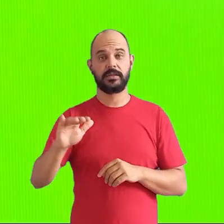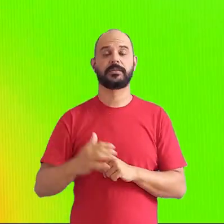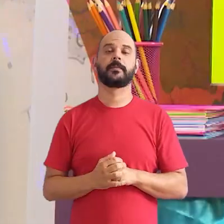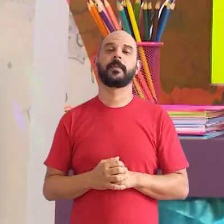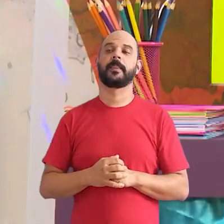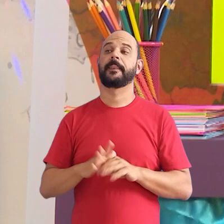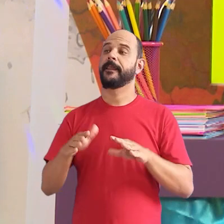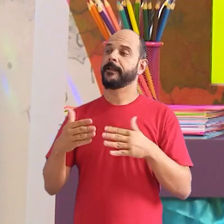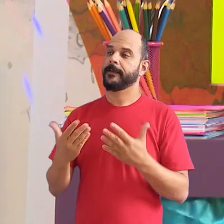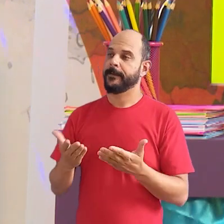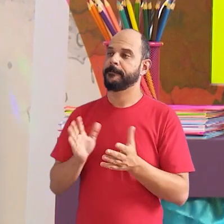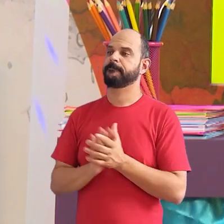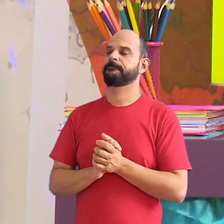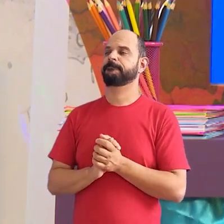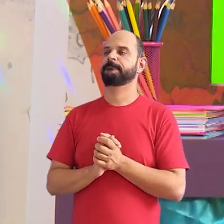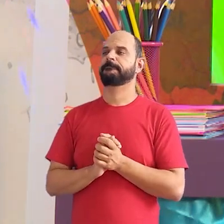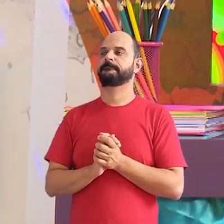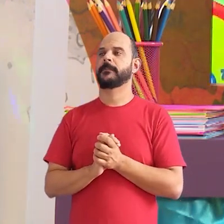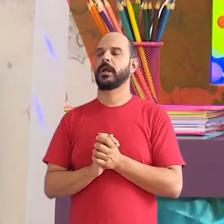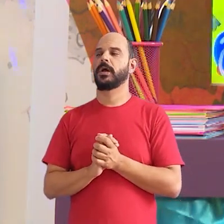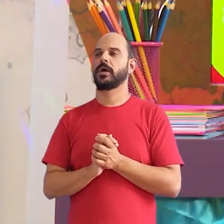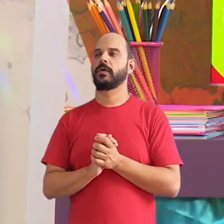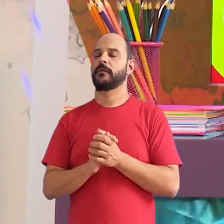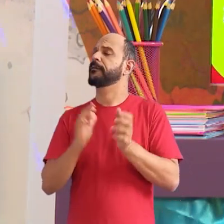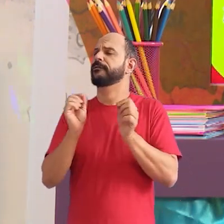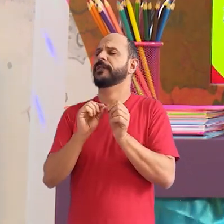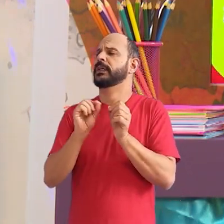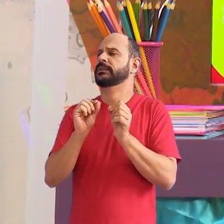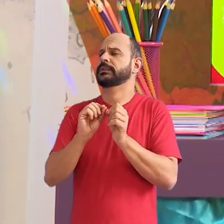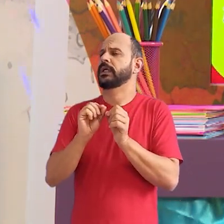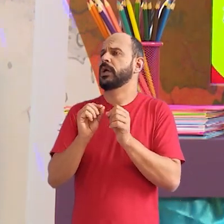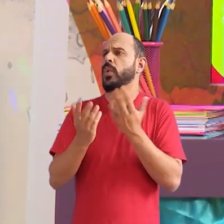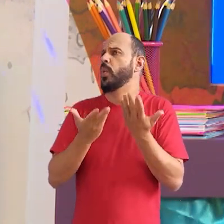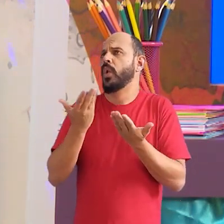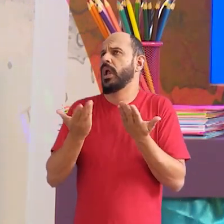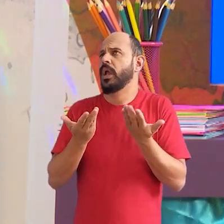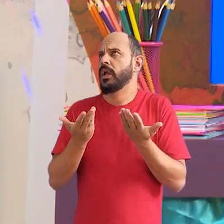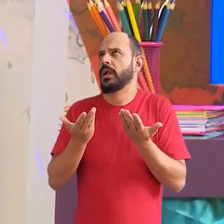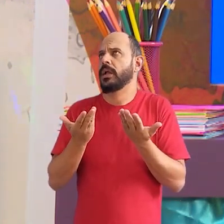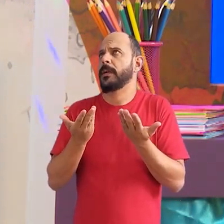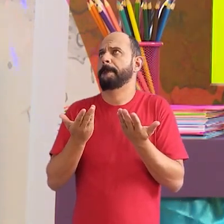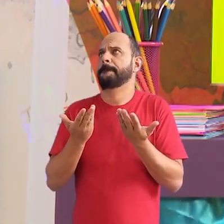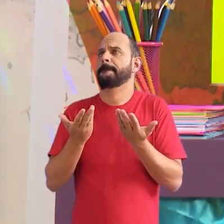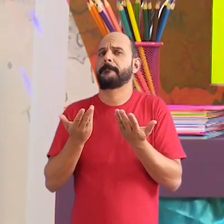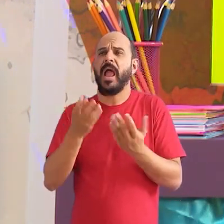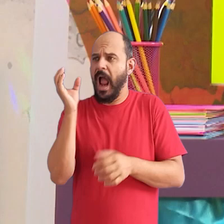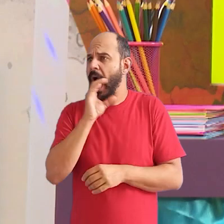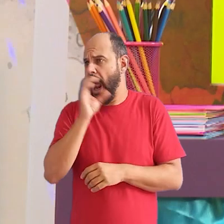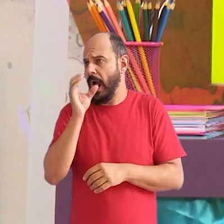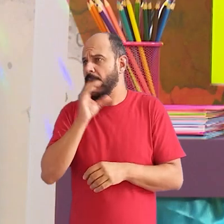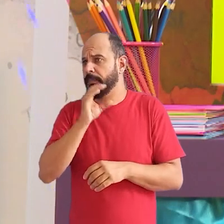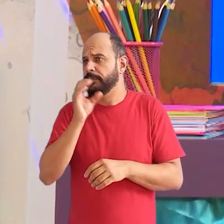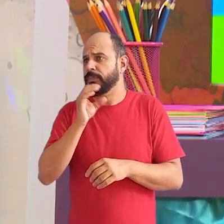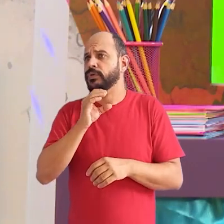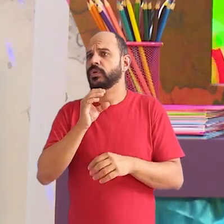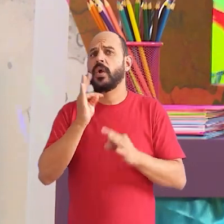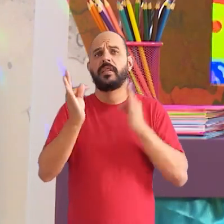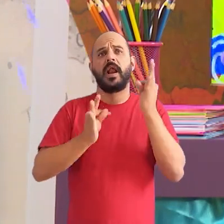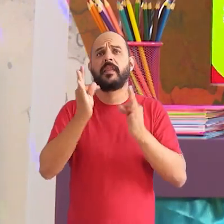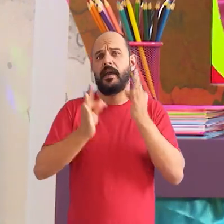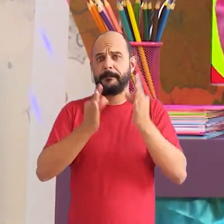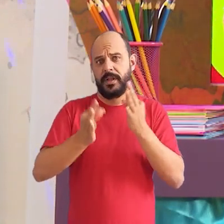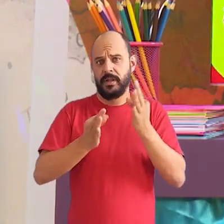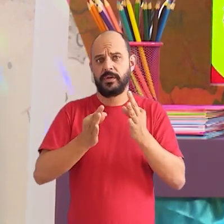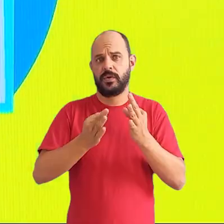crianças, sim. Doutor Luiz Fernando, e o que a gente pode fazer para não perder tempo e garantir o tratamento certo